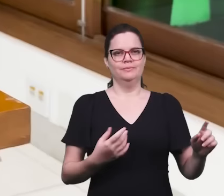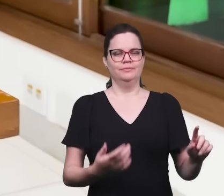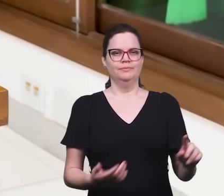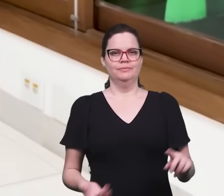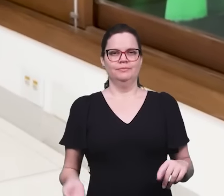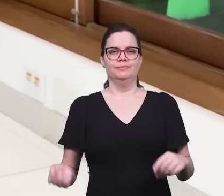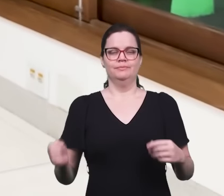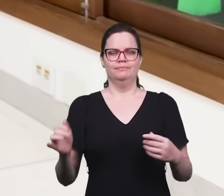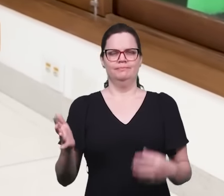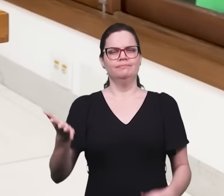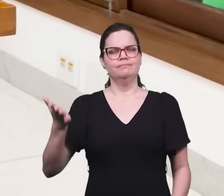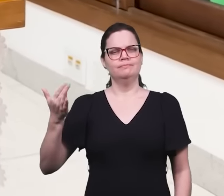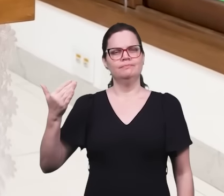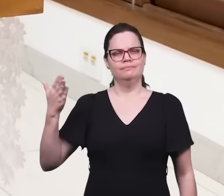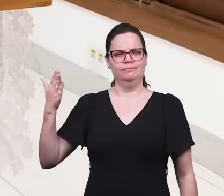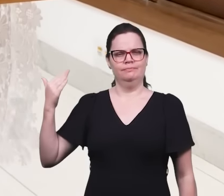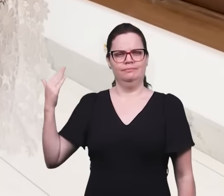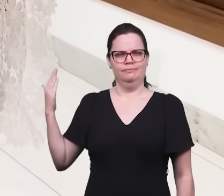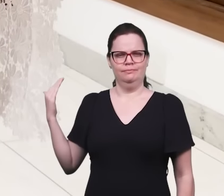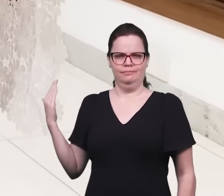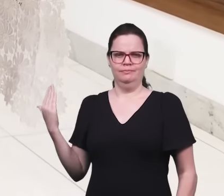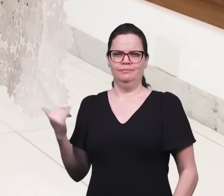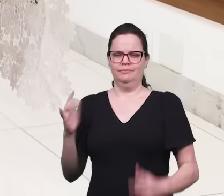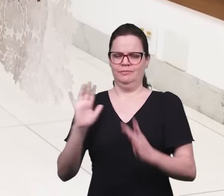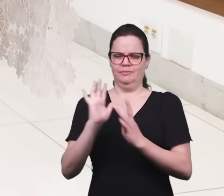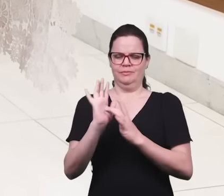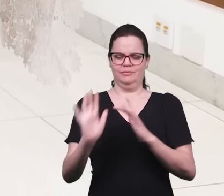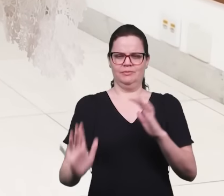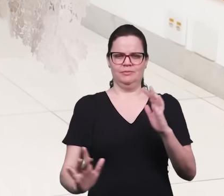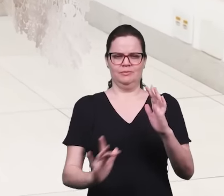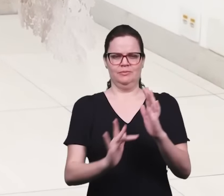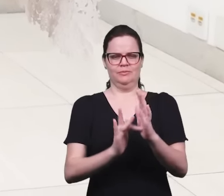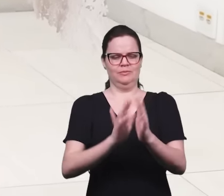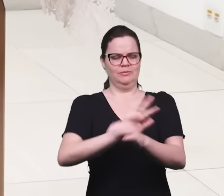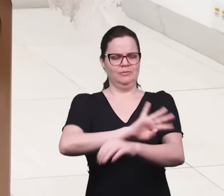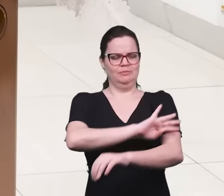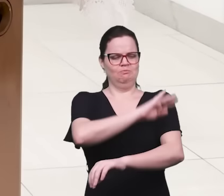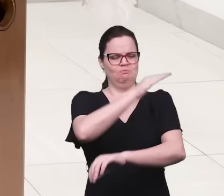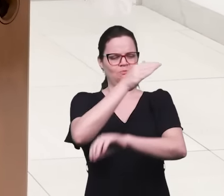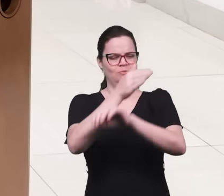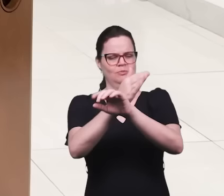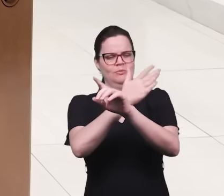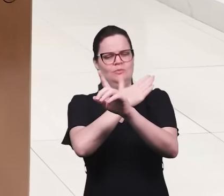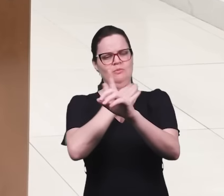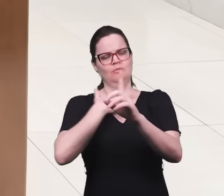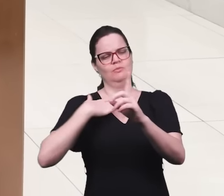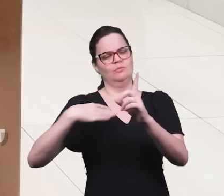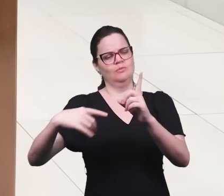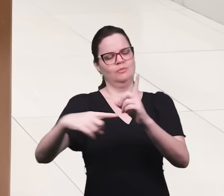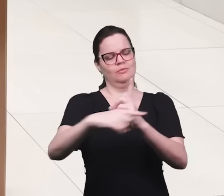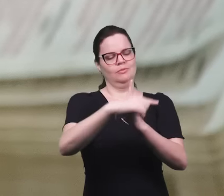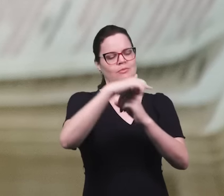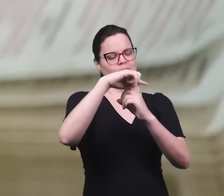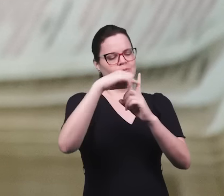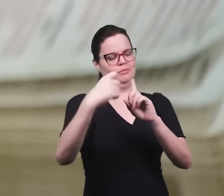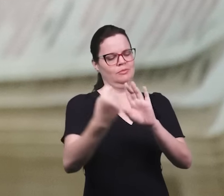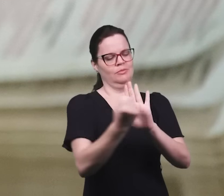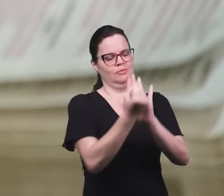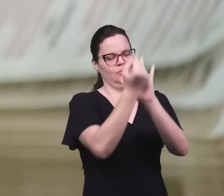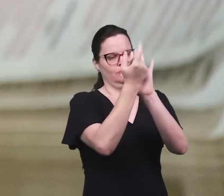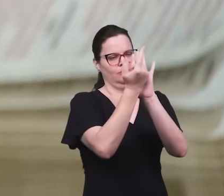de Jesus vertido ali na cruz